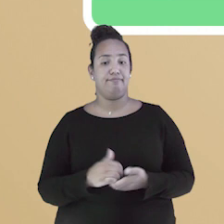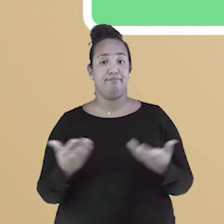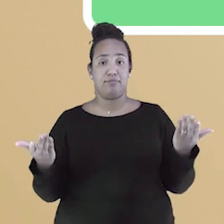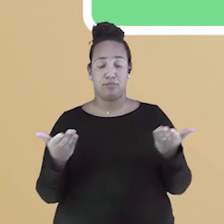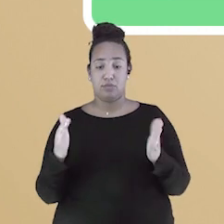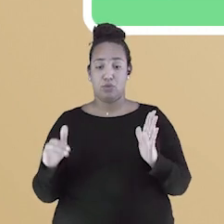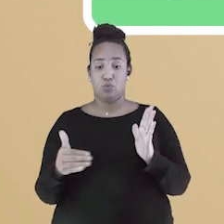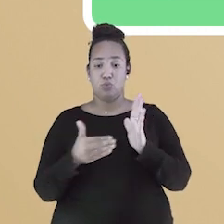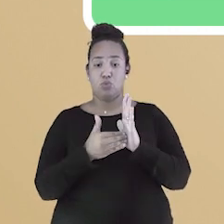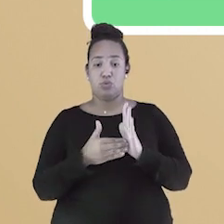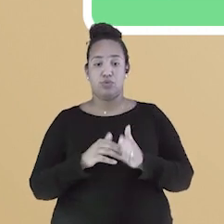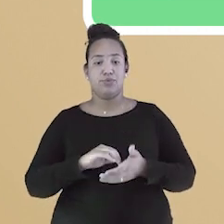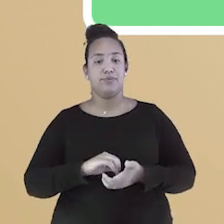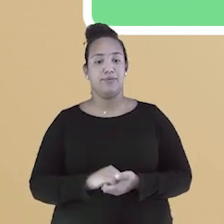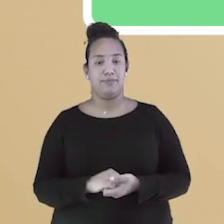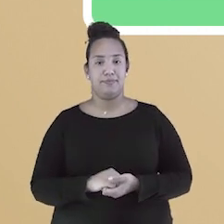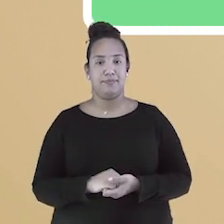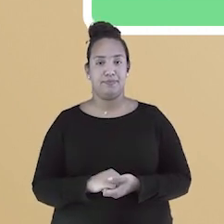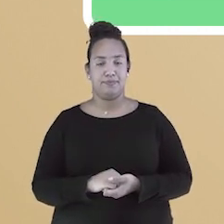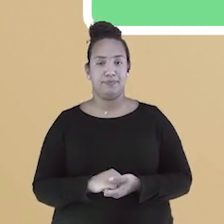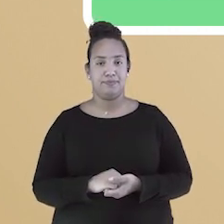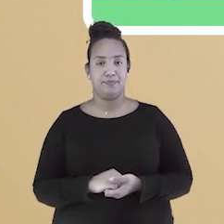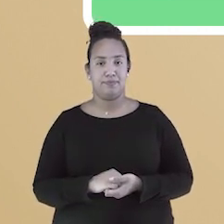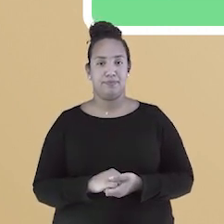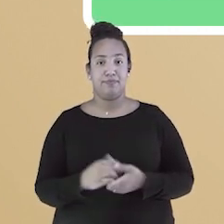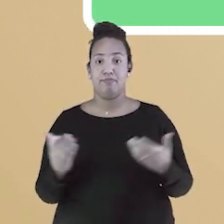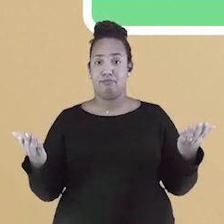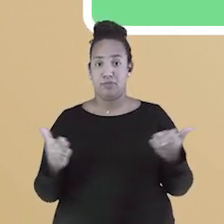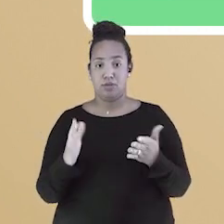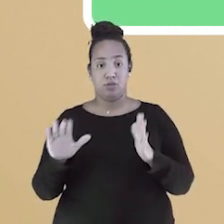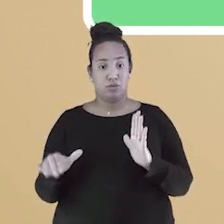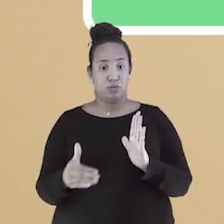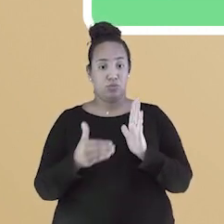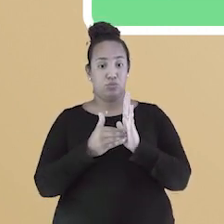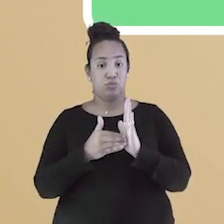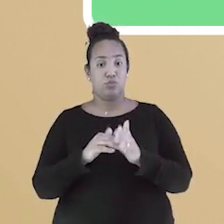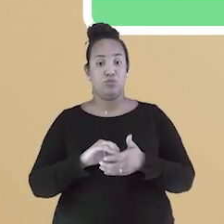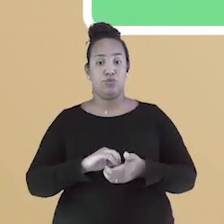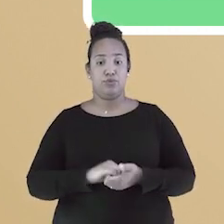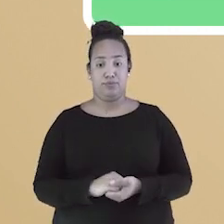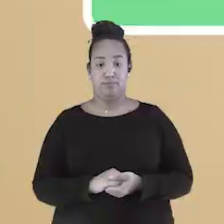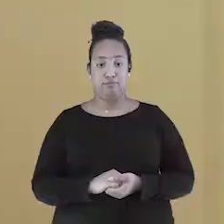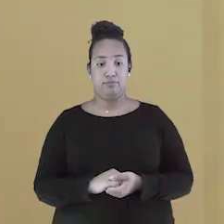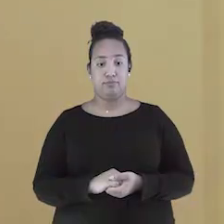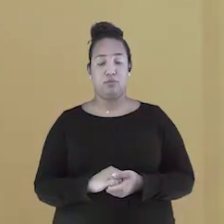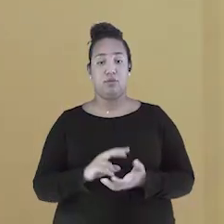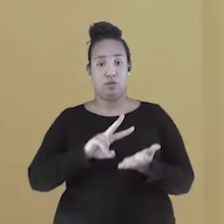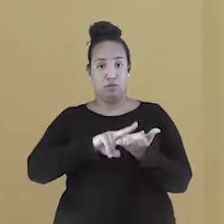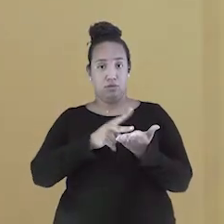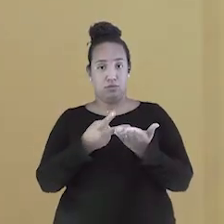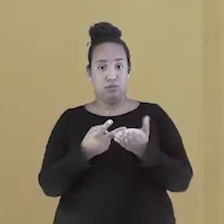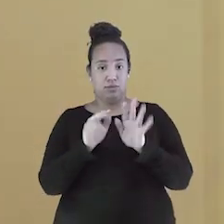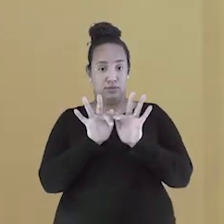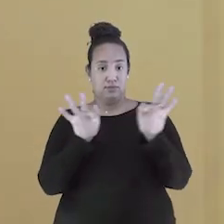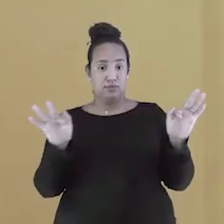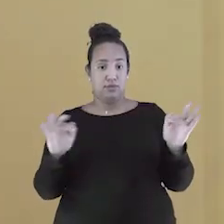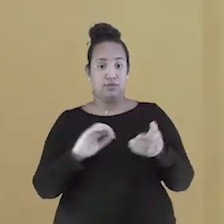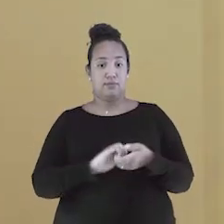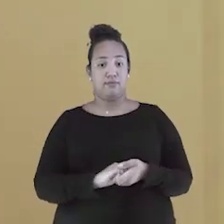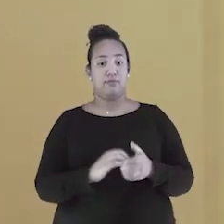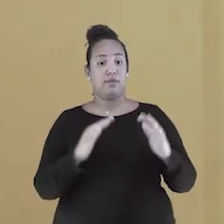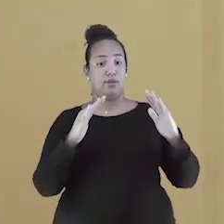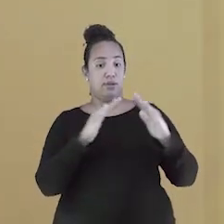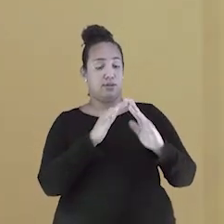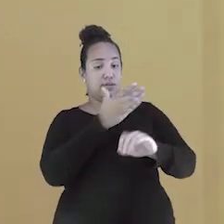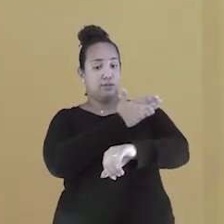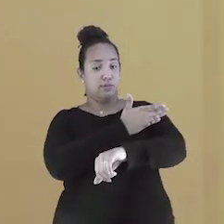The White House was... A tradução é: a Casa Branca era dele. Era porque não é mais.